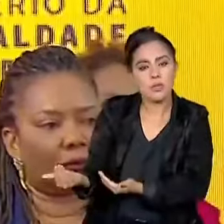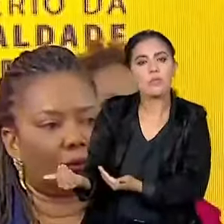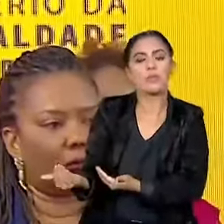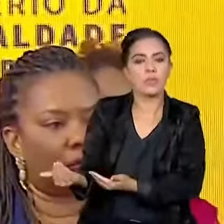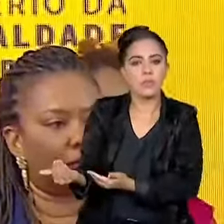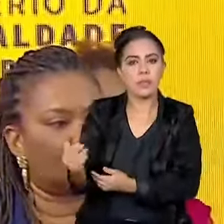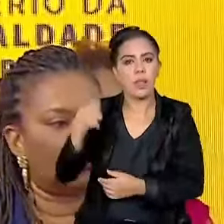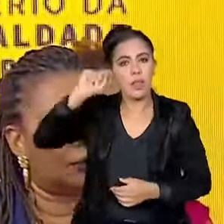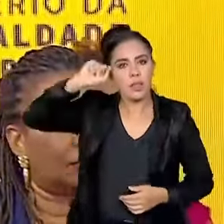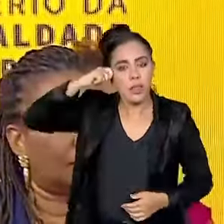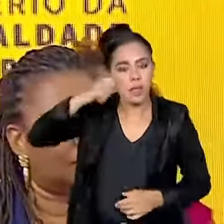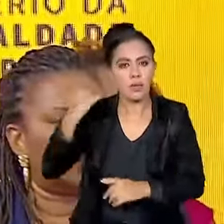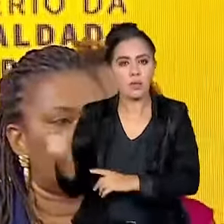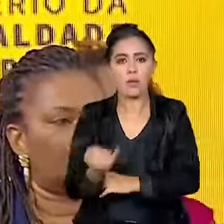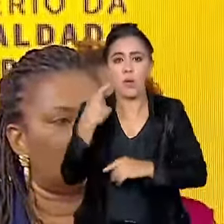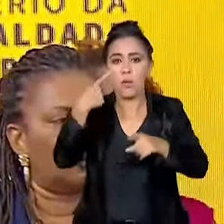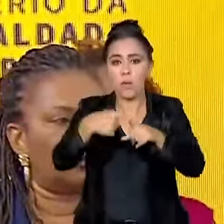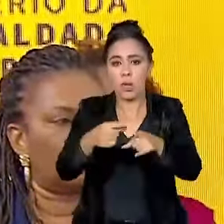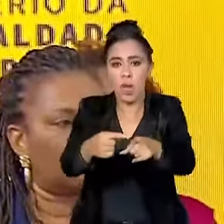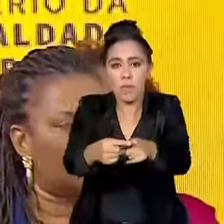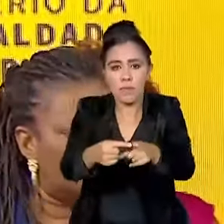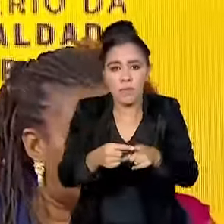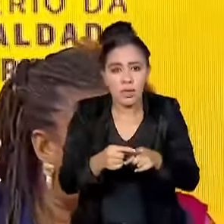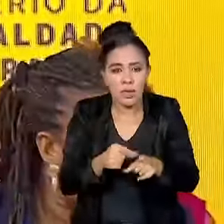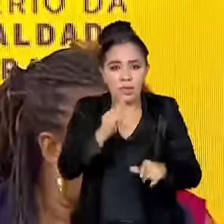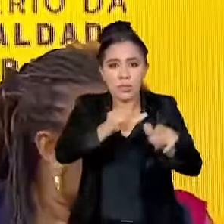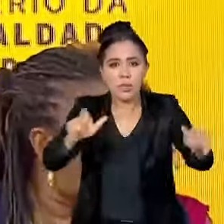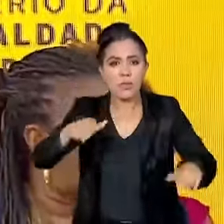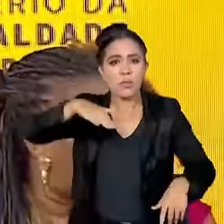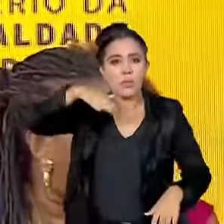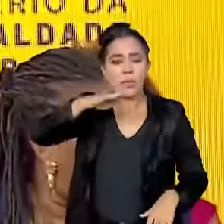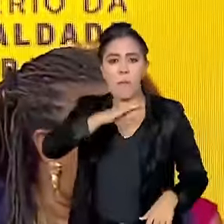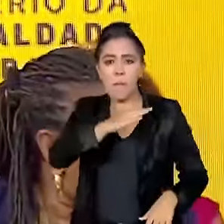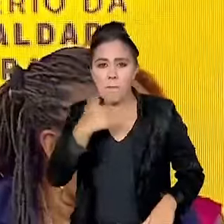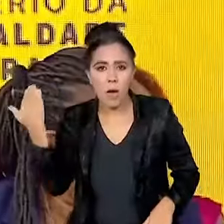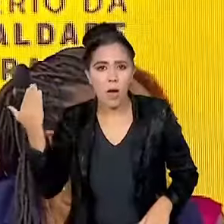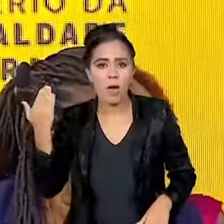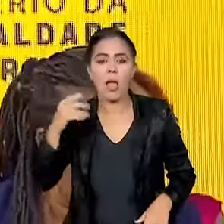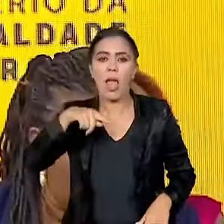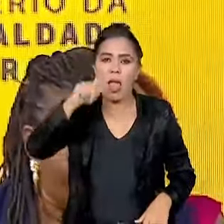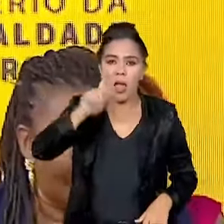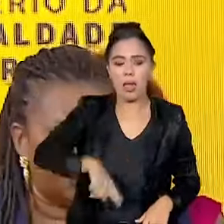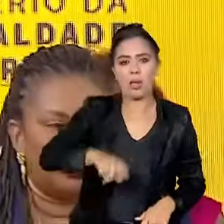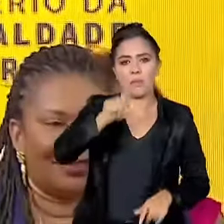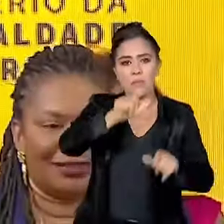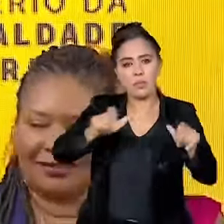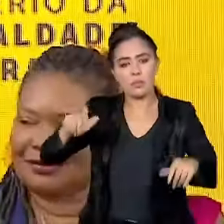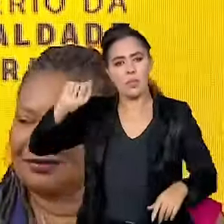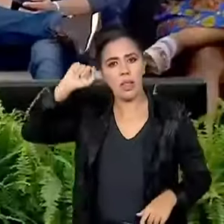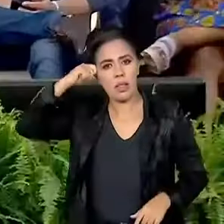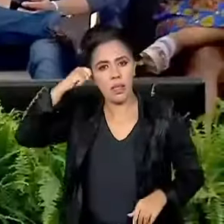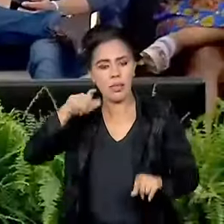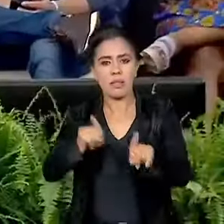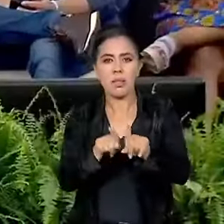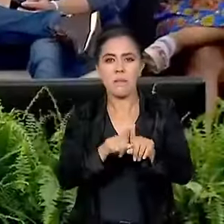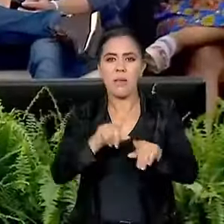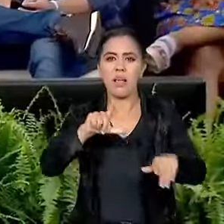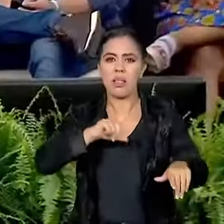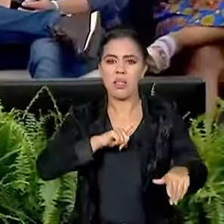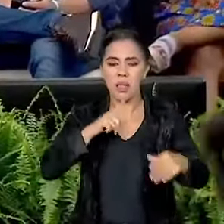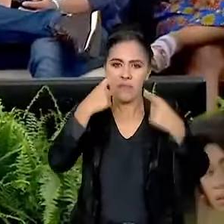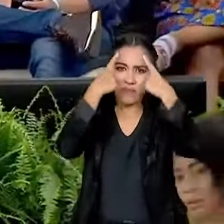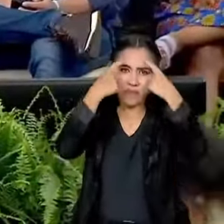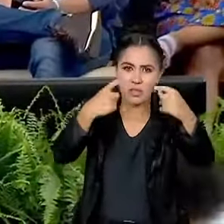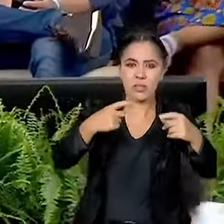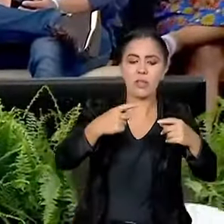quem mais morre nas periferias dessa cidade, são mais vítimas do assédio, mais vítimas da violência. Então,